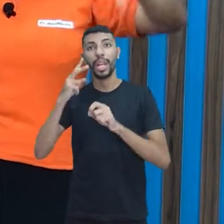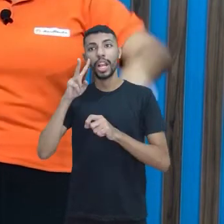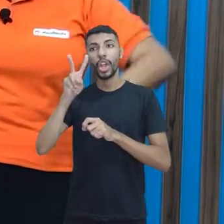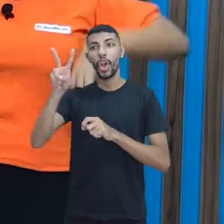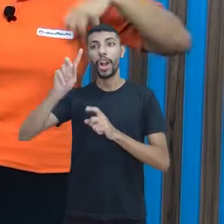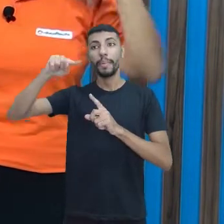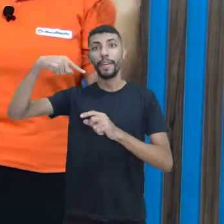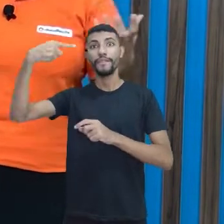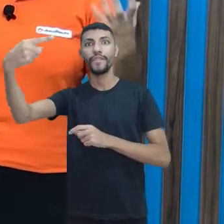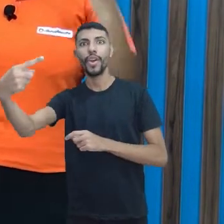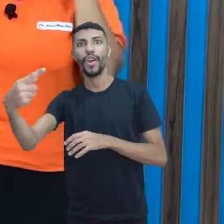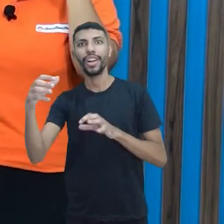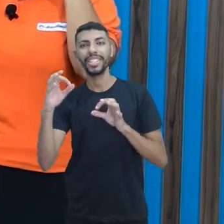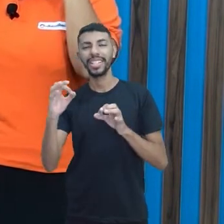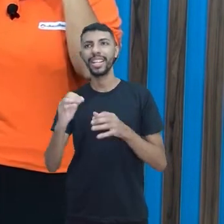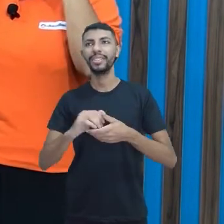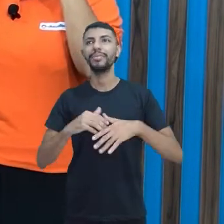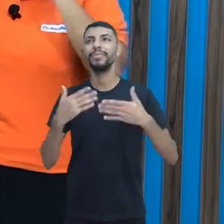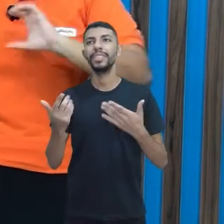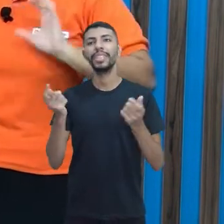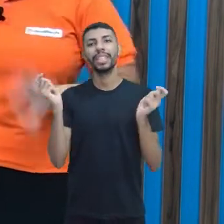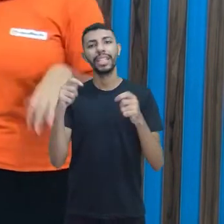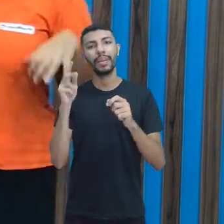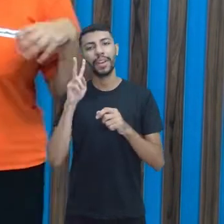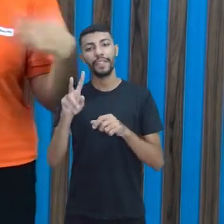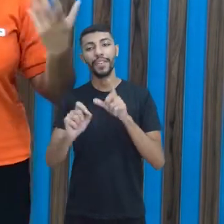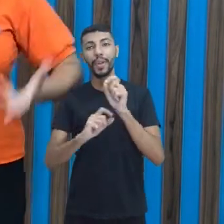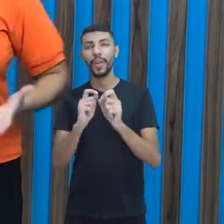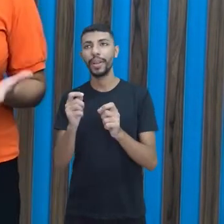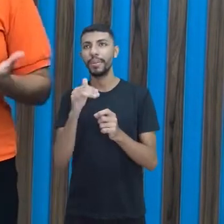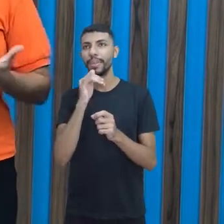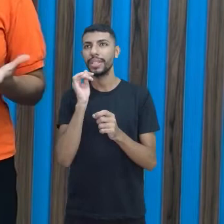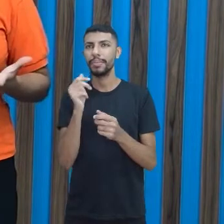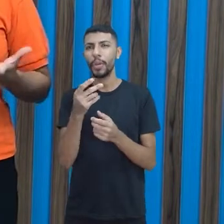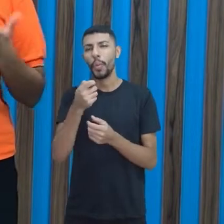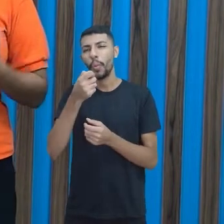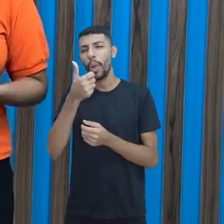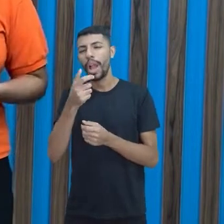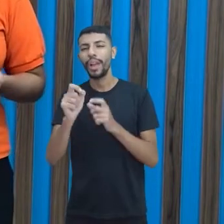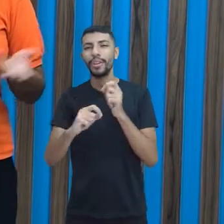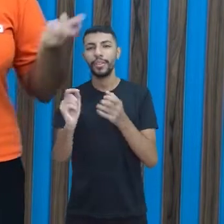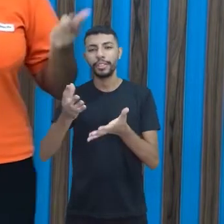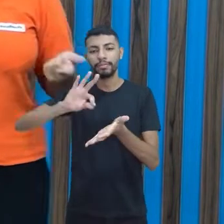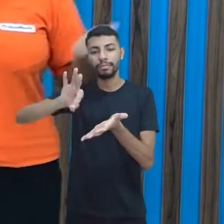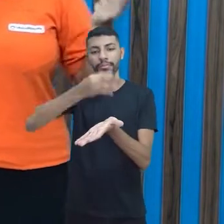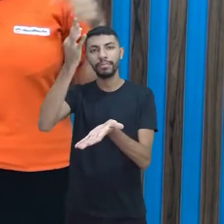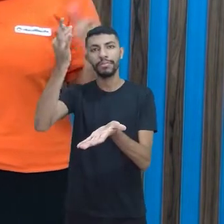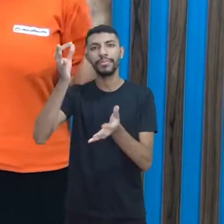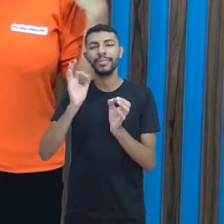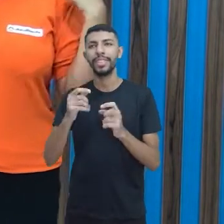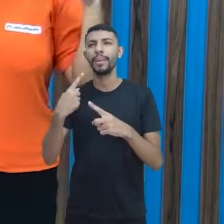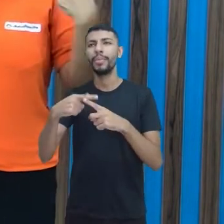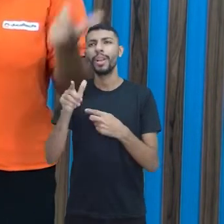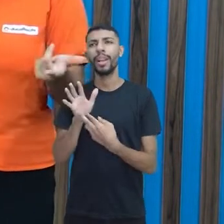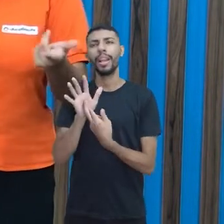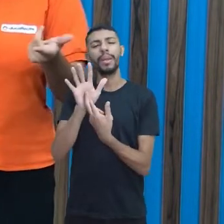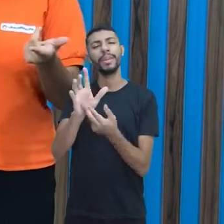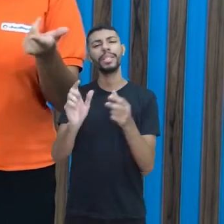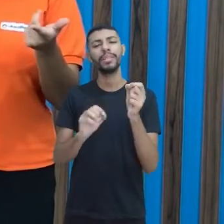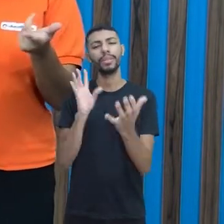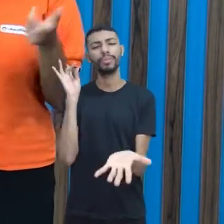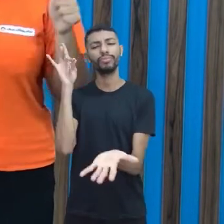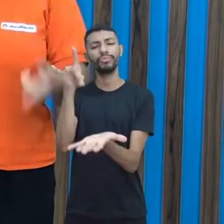Uma inserção, essa inserção quase como uma assinatura, né? E porque ele representa se afirmando